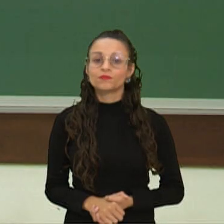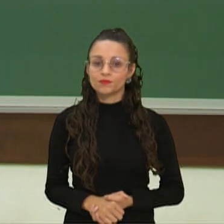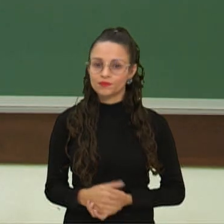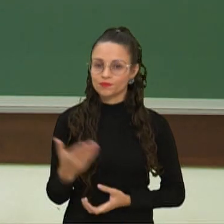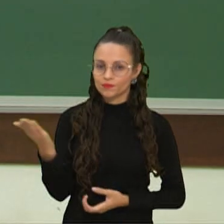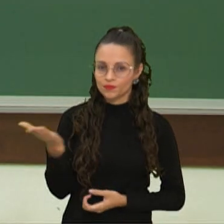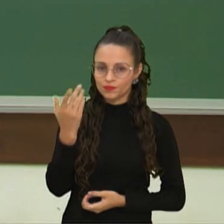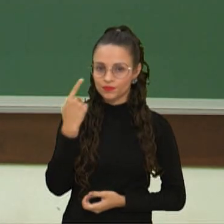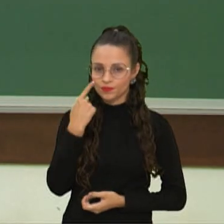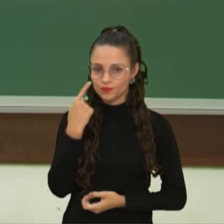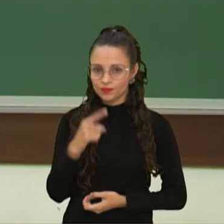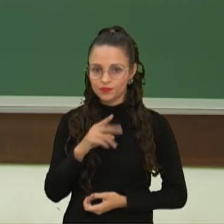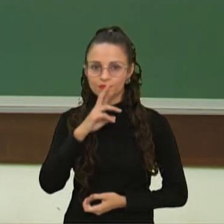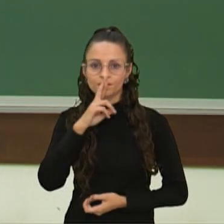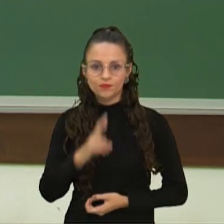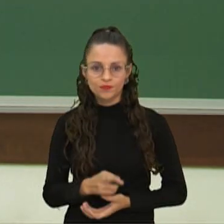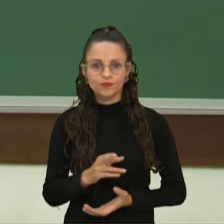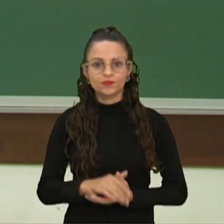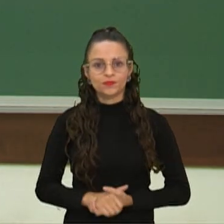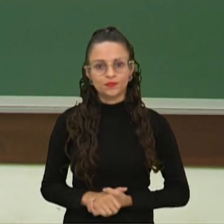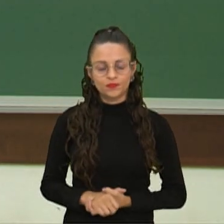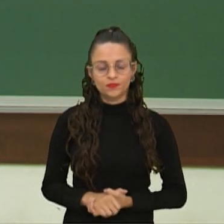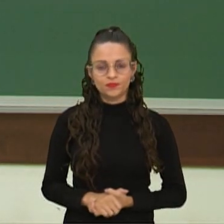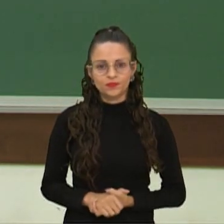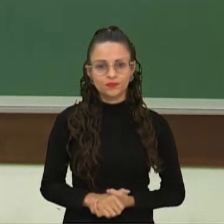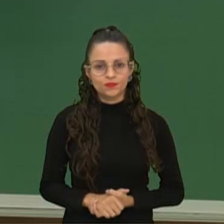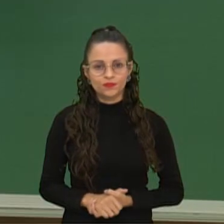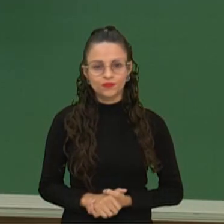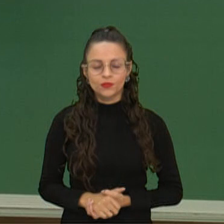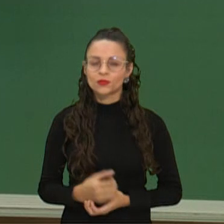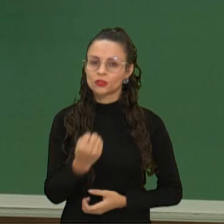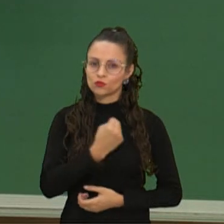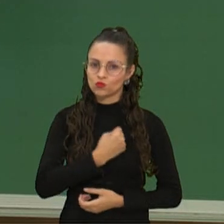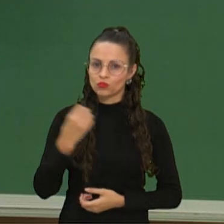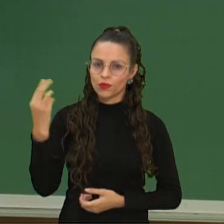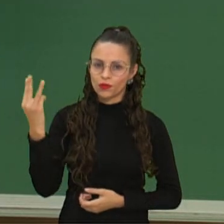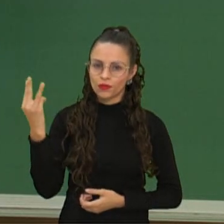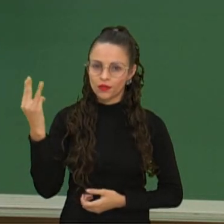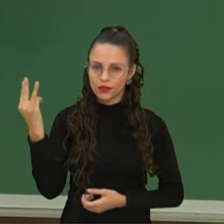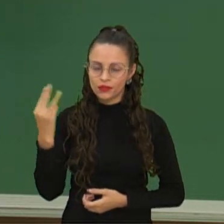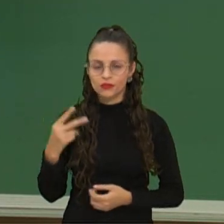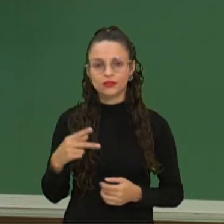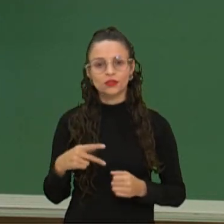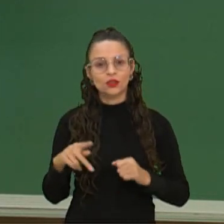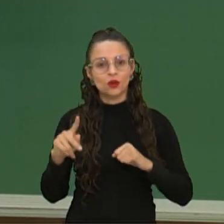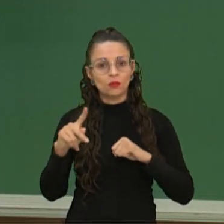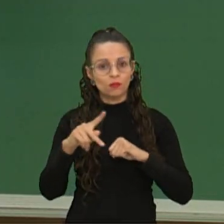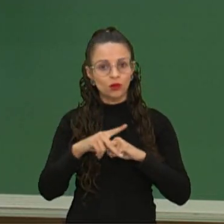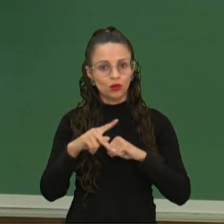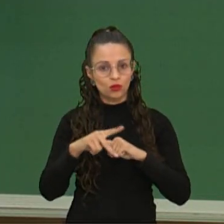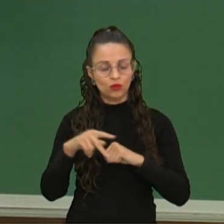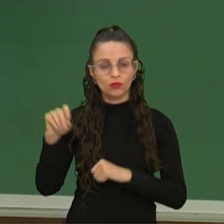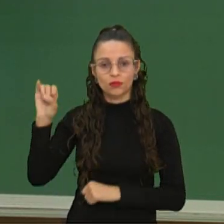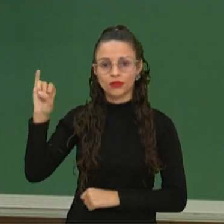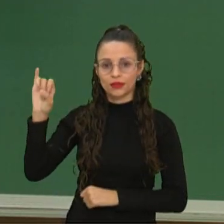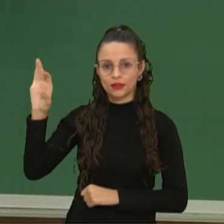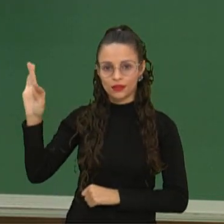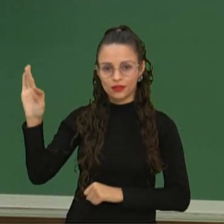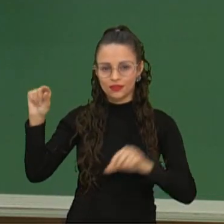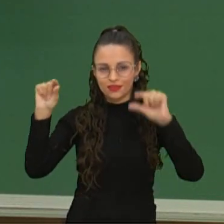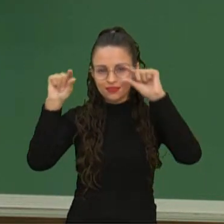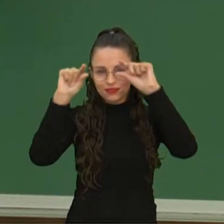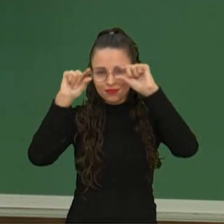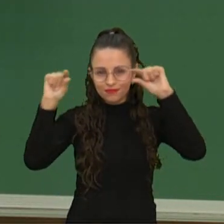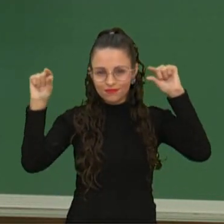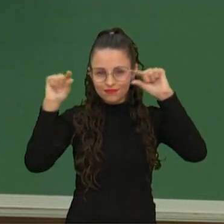Vamos ver as nossas respostas então? Então, olha só. Na número 3, o pronome it, na linha 3, ele